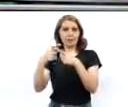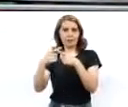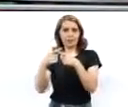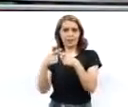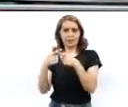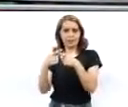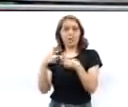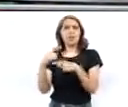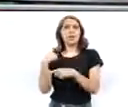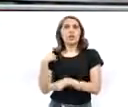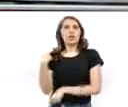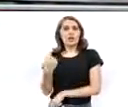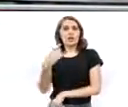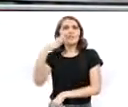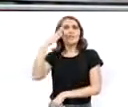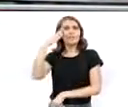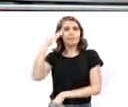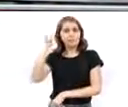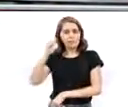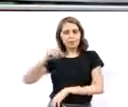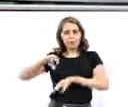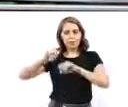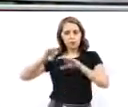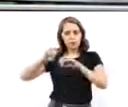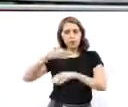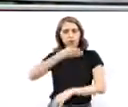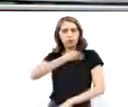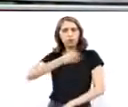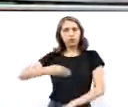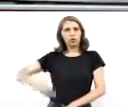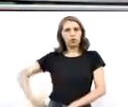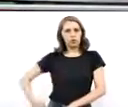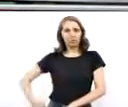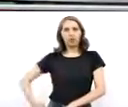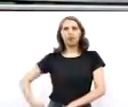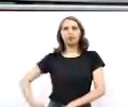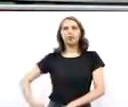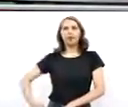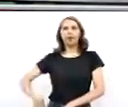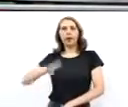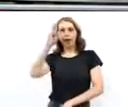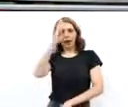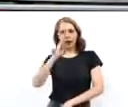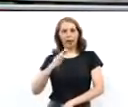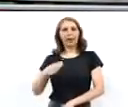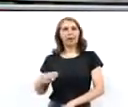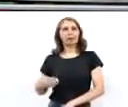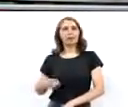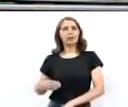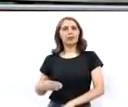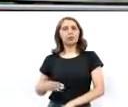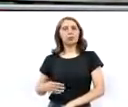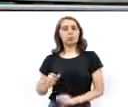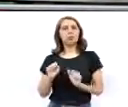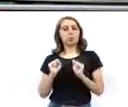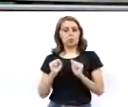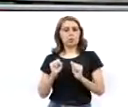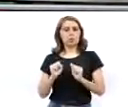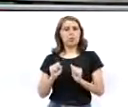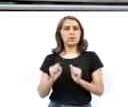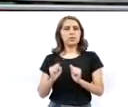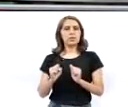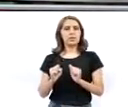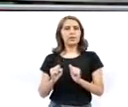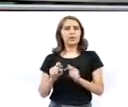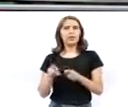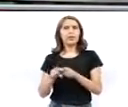porque, se nós sabemos que o ensino público ele é gratuito, né, a gratuidade do ensino público,